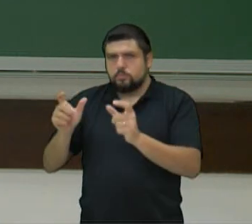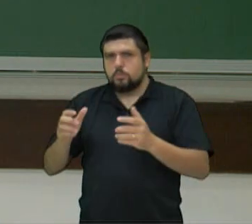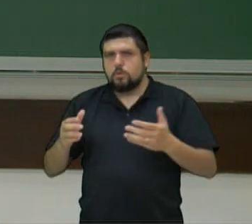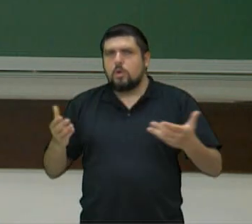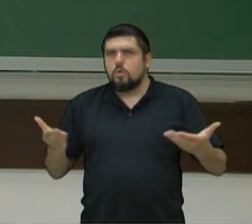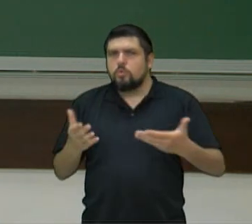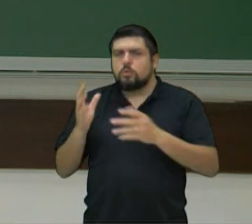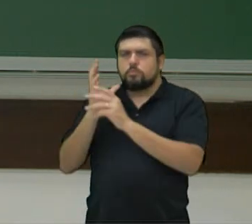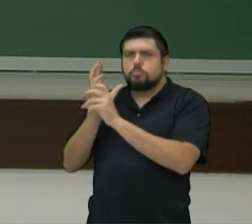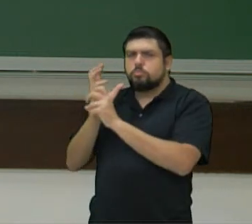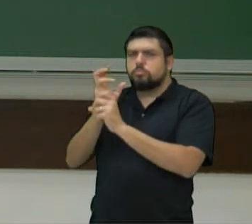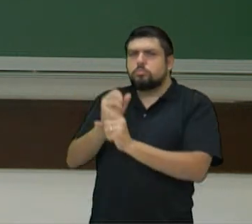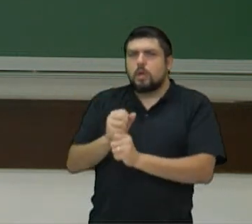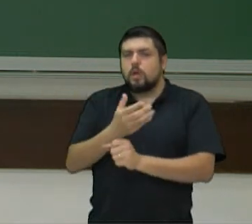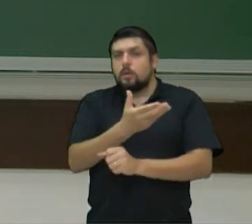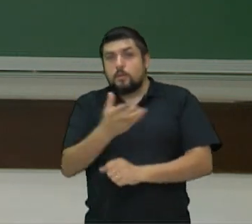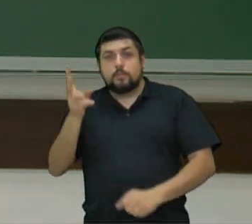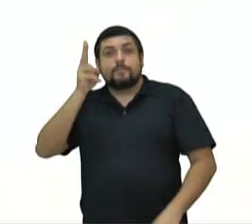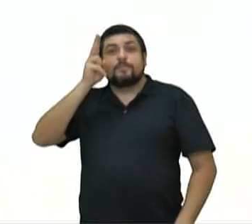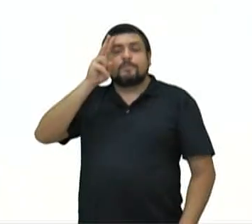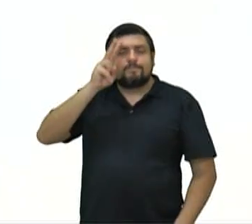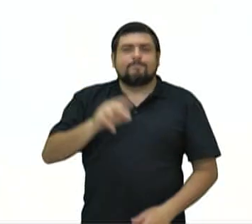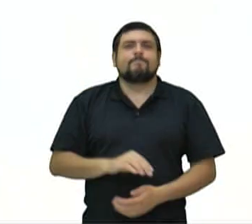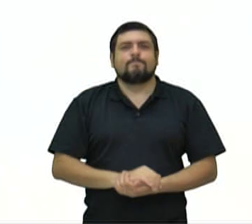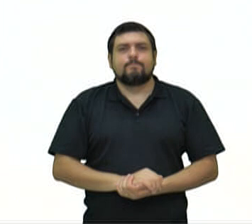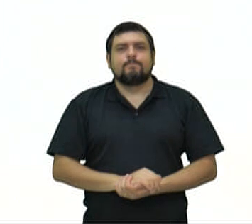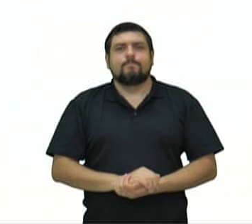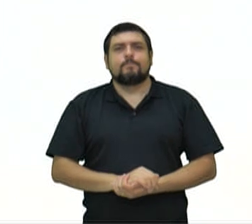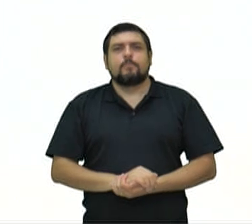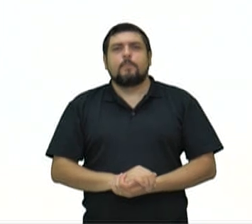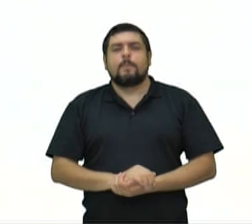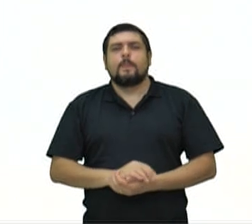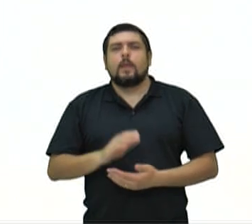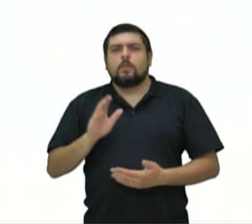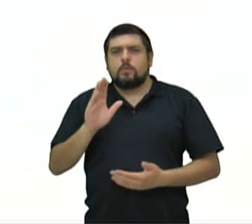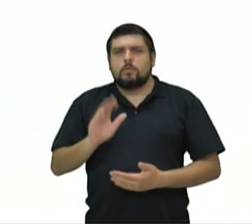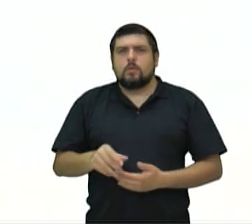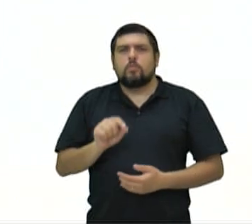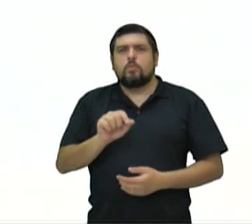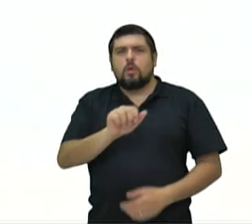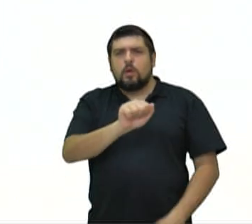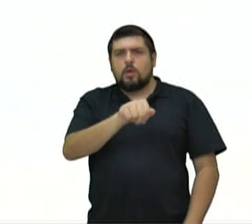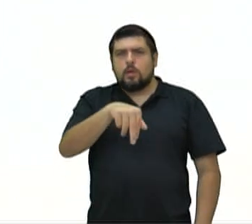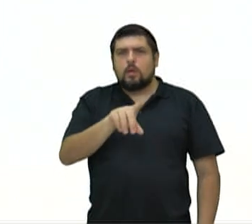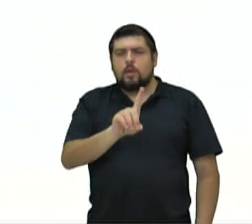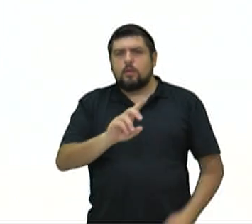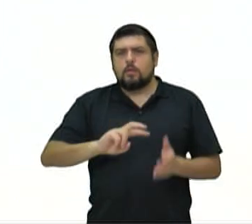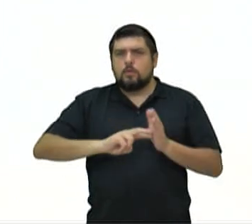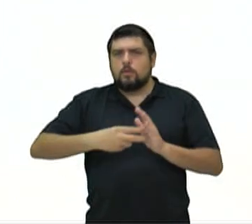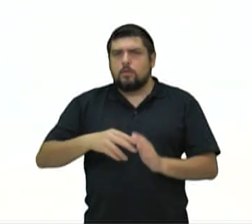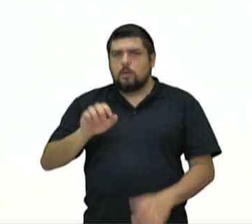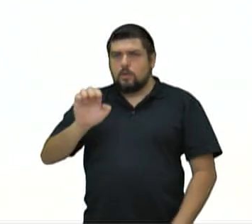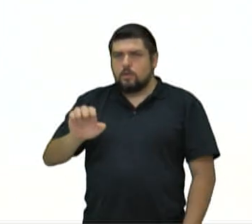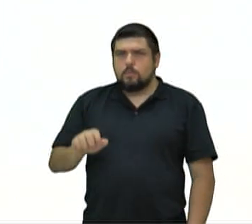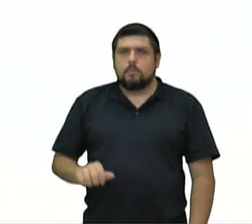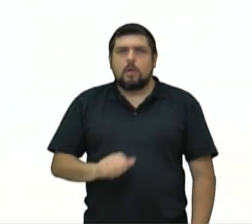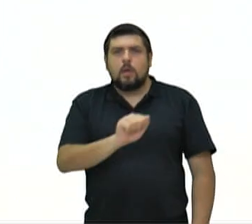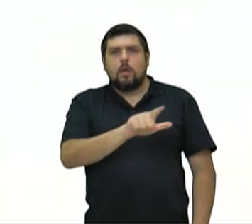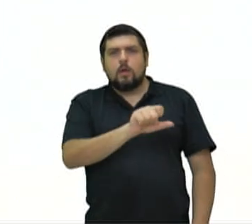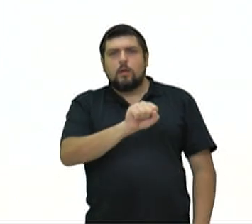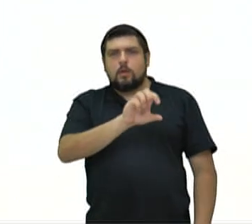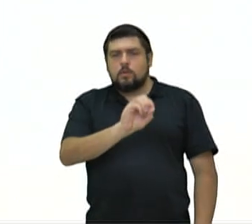um pouquinho para que vocês possam relembrar. Nós estudamos o and, que significa e, also e to, que